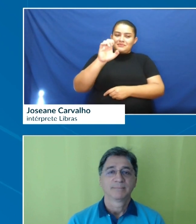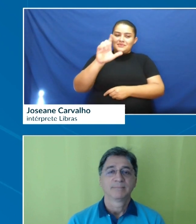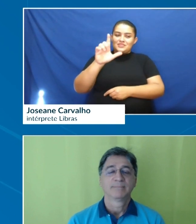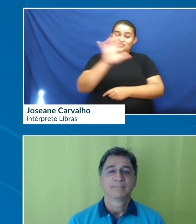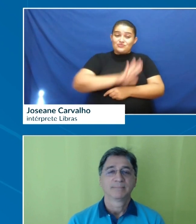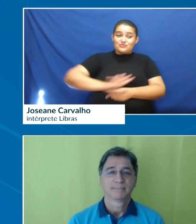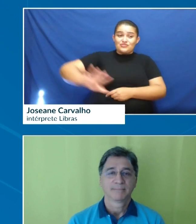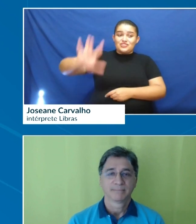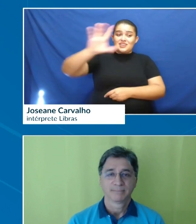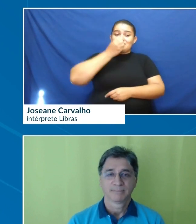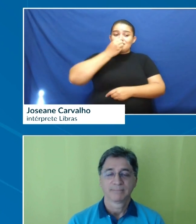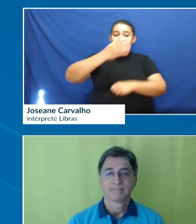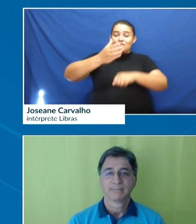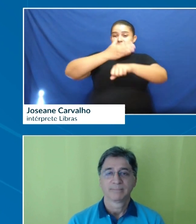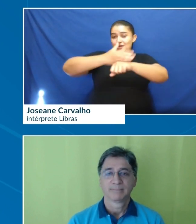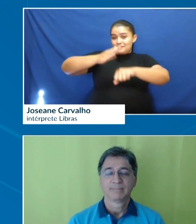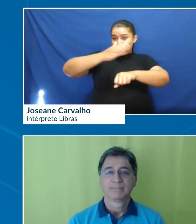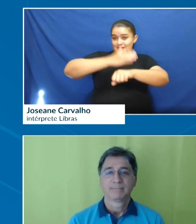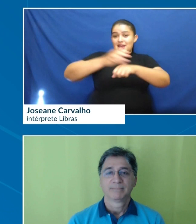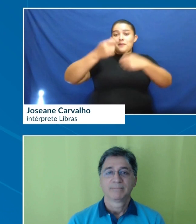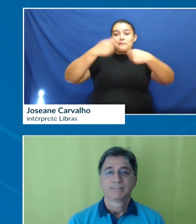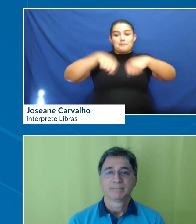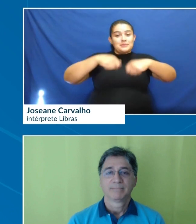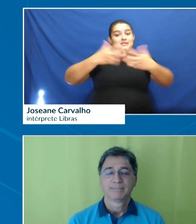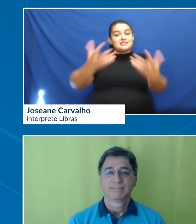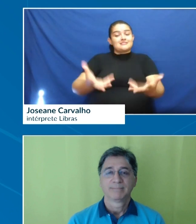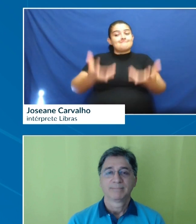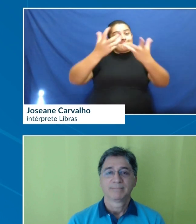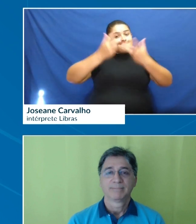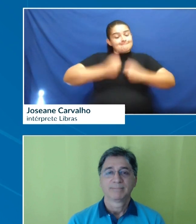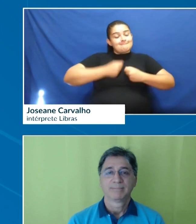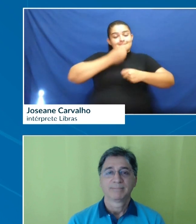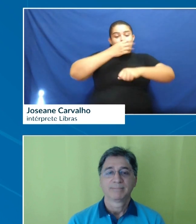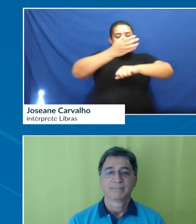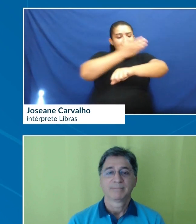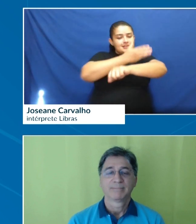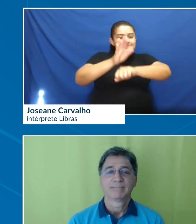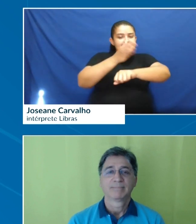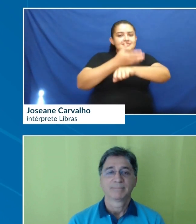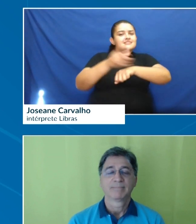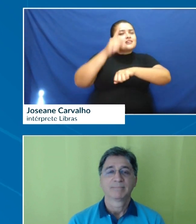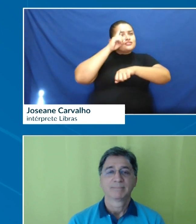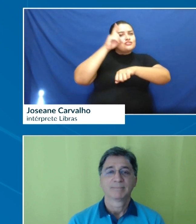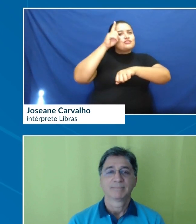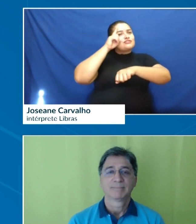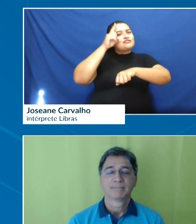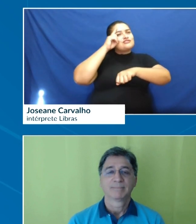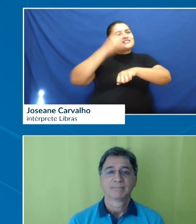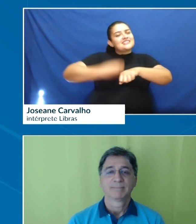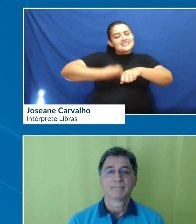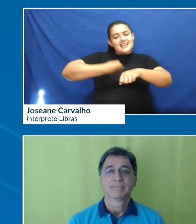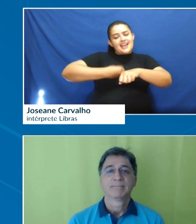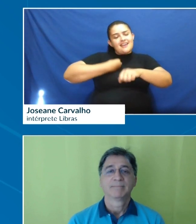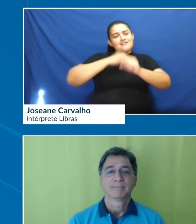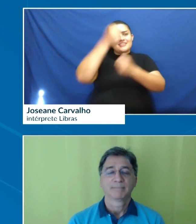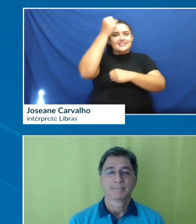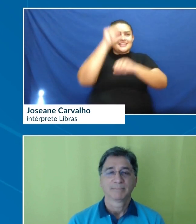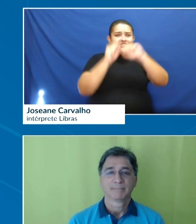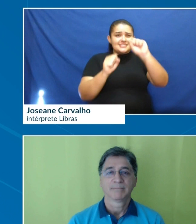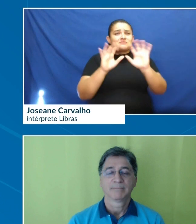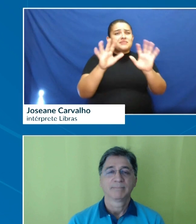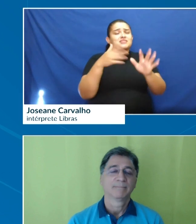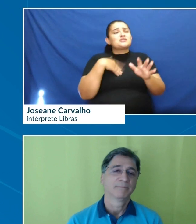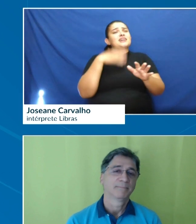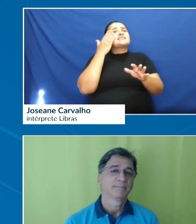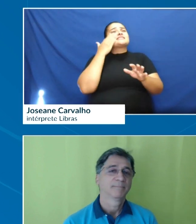práticas tiveram que ser adotadas, né? Para que pudesse se fazer o enfrentamento aí ao novo coronavírus. Mas eu queria